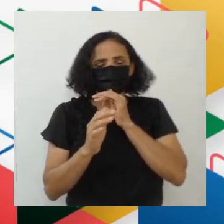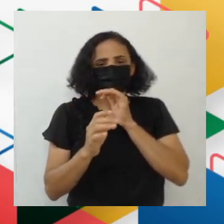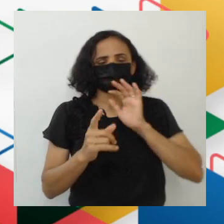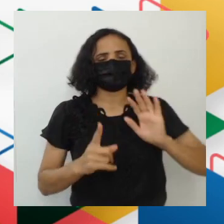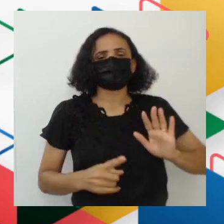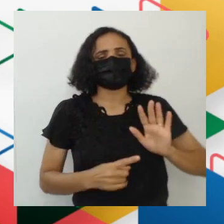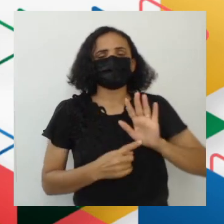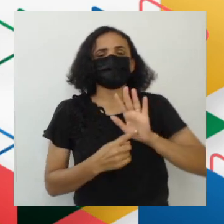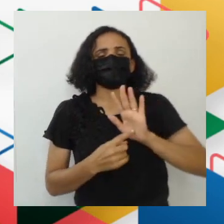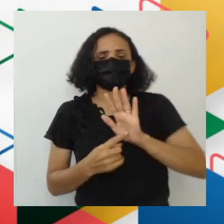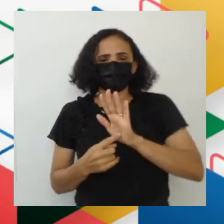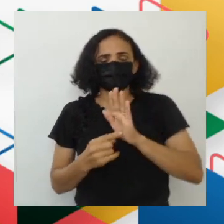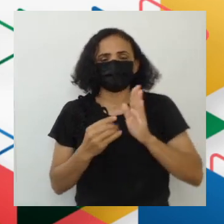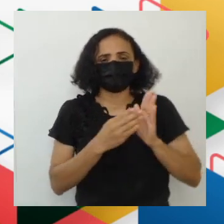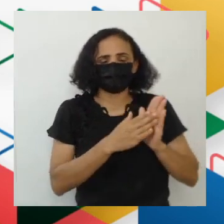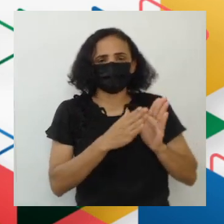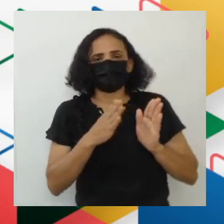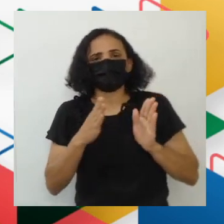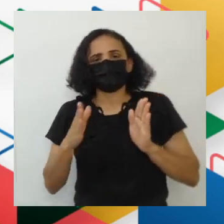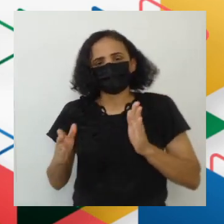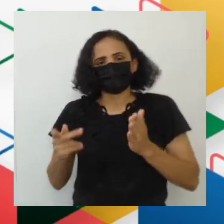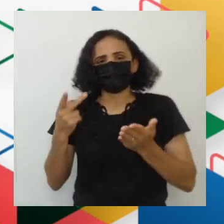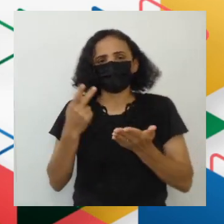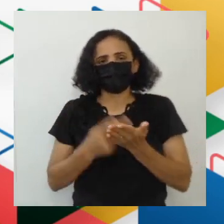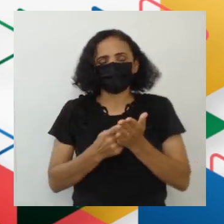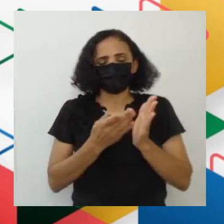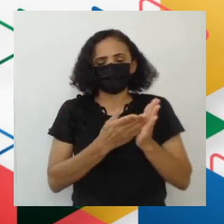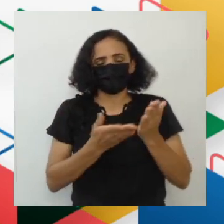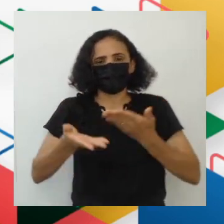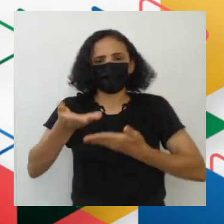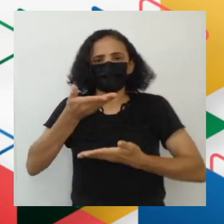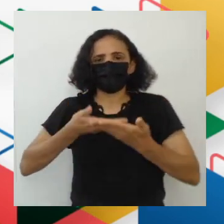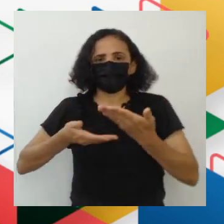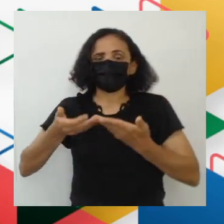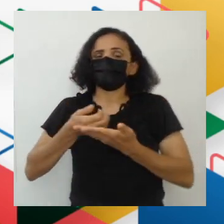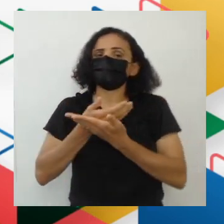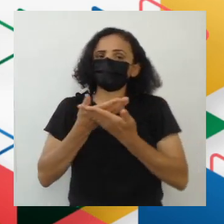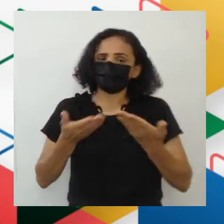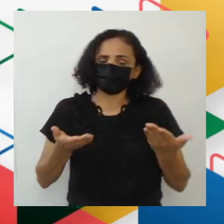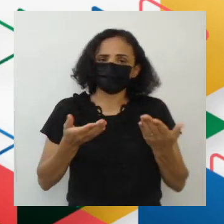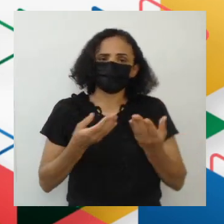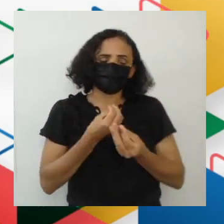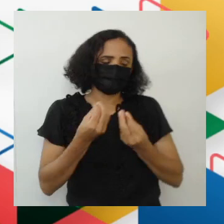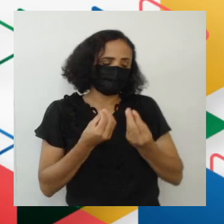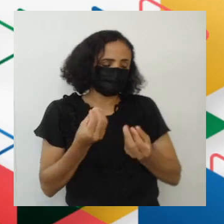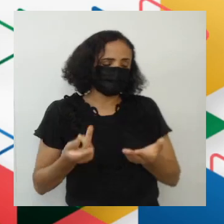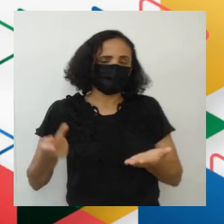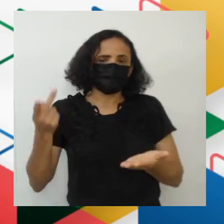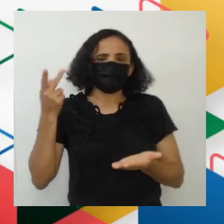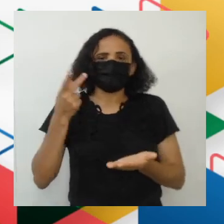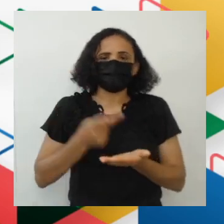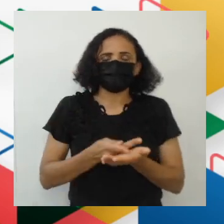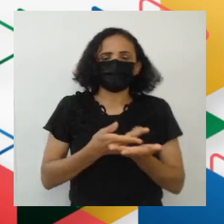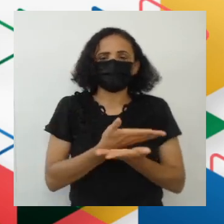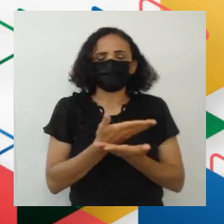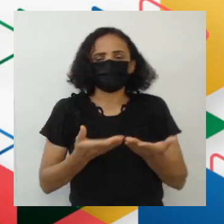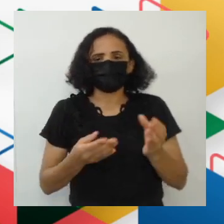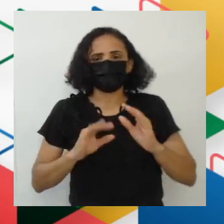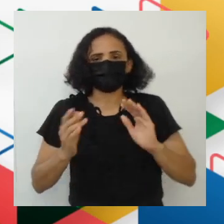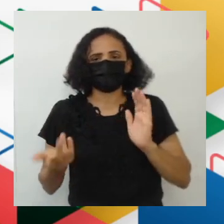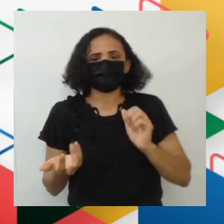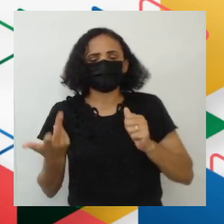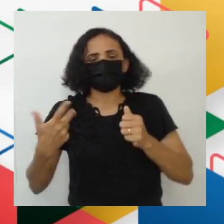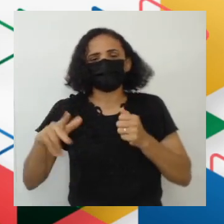eruditos e essa relação com os instrumentos populares, tá? Então não tem aí a reiteração de